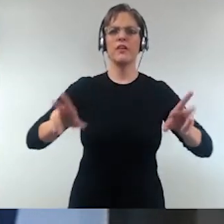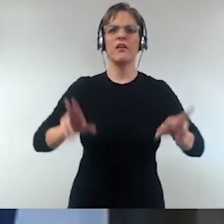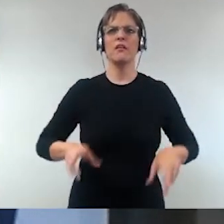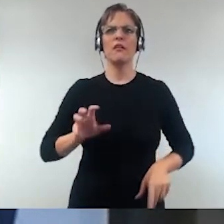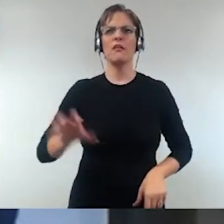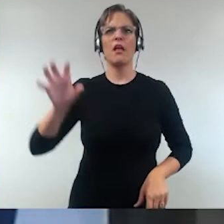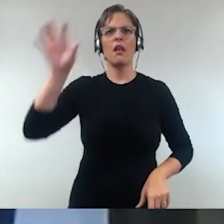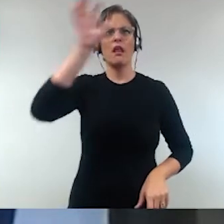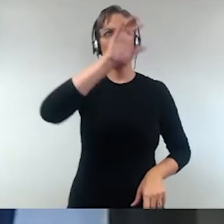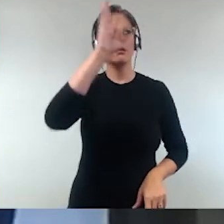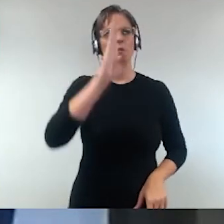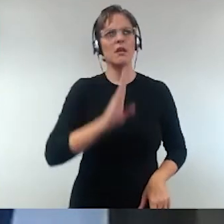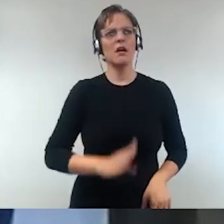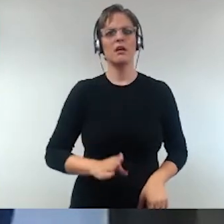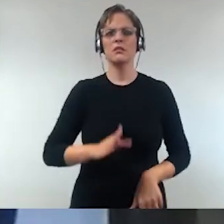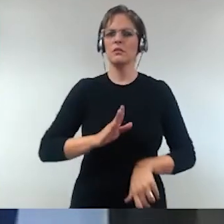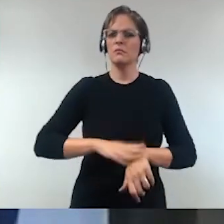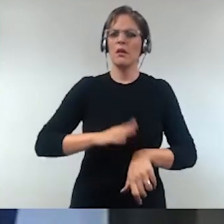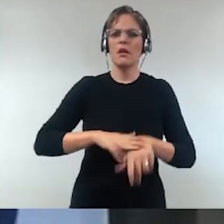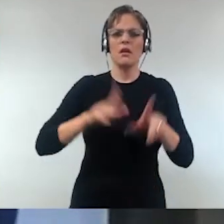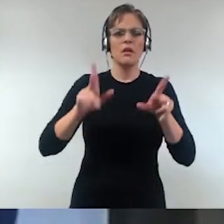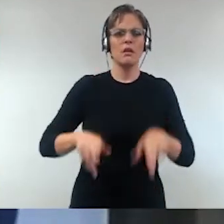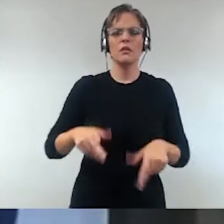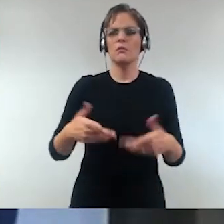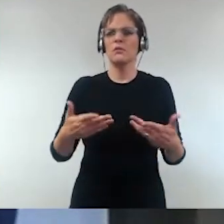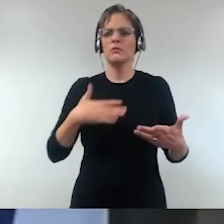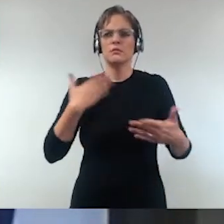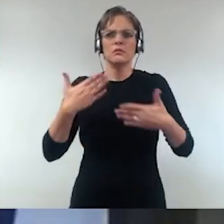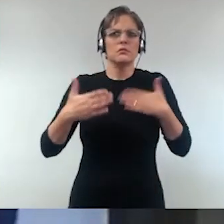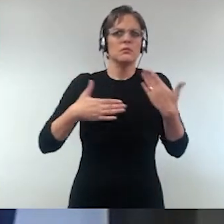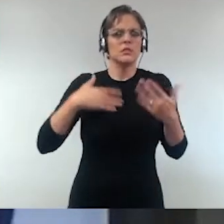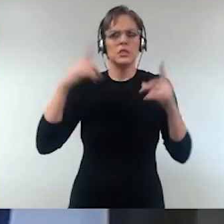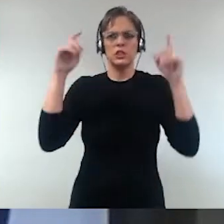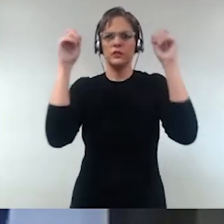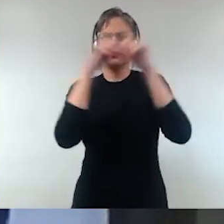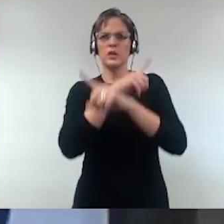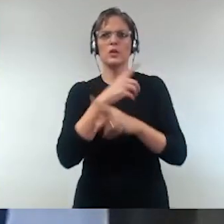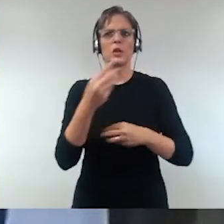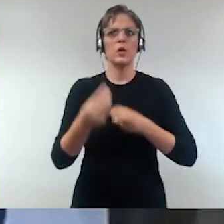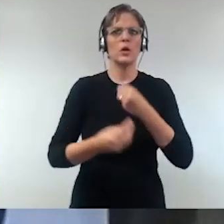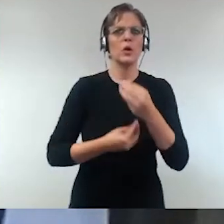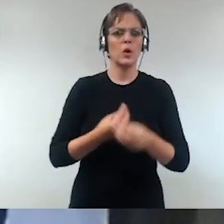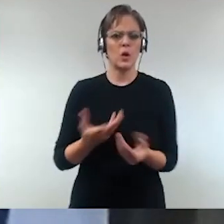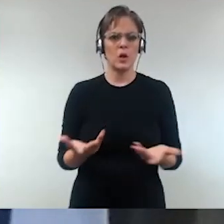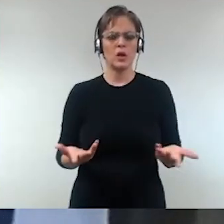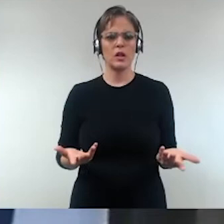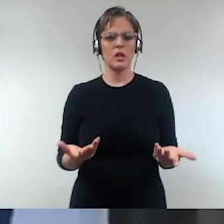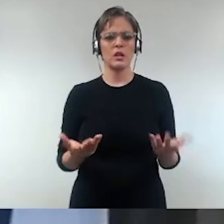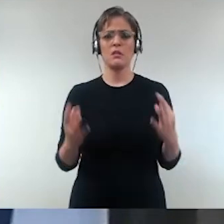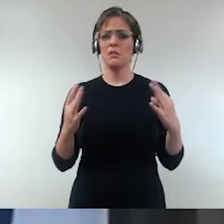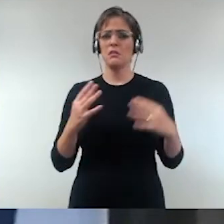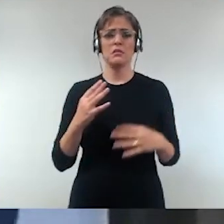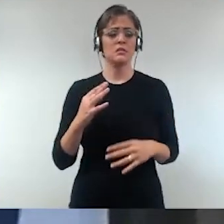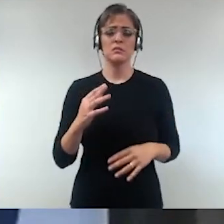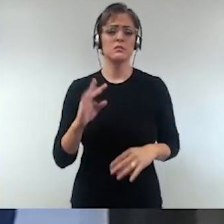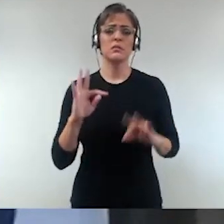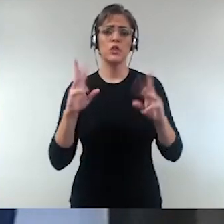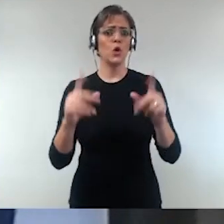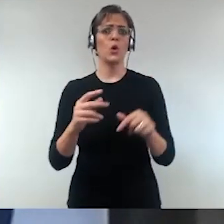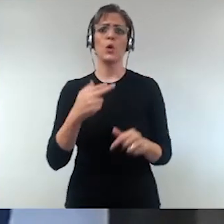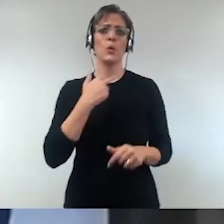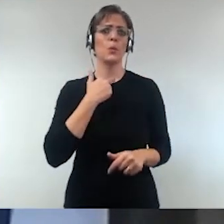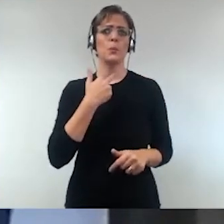tempo. Aquela dificuldade de você ter no escritório, mas nem todos podem, né?